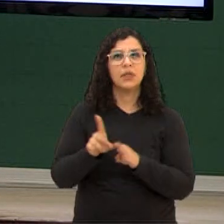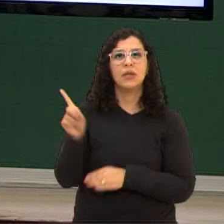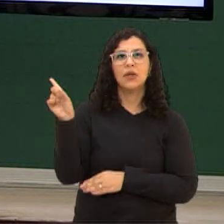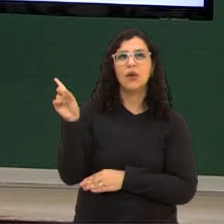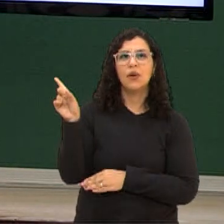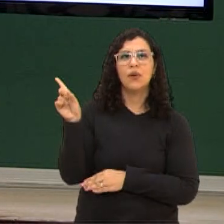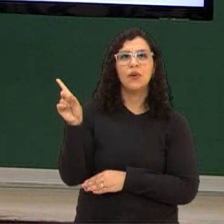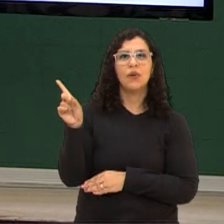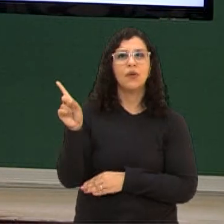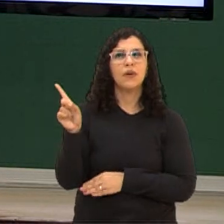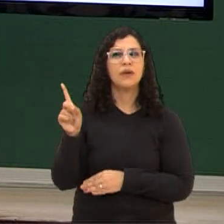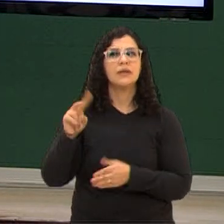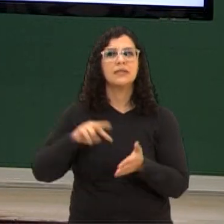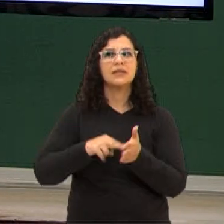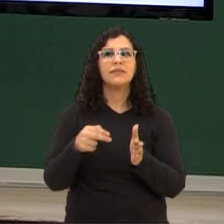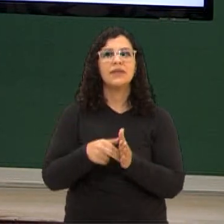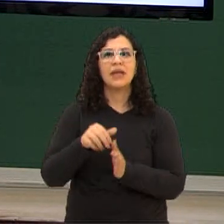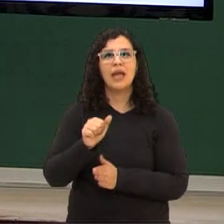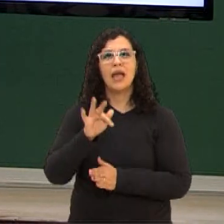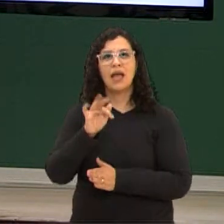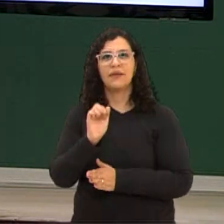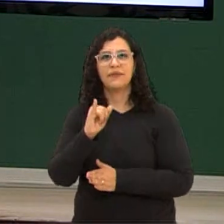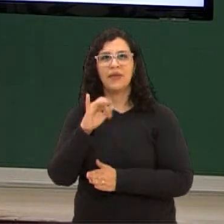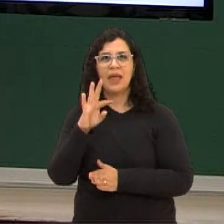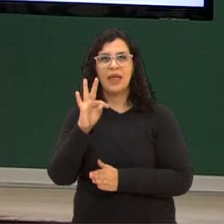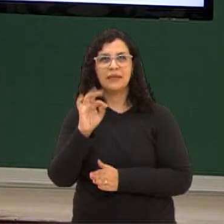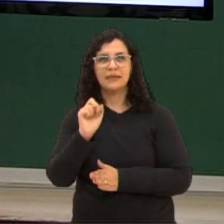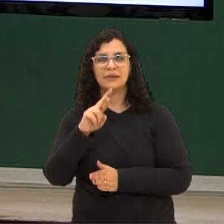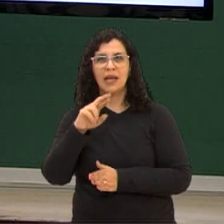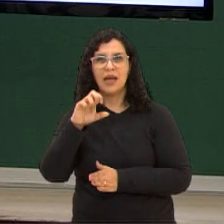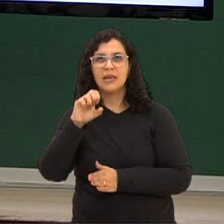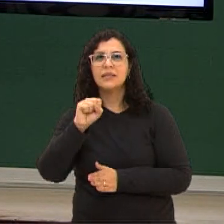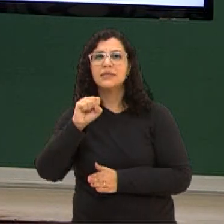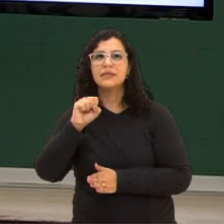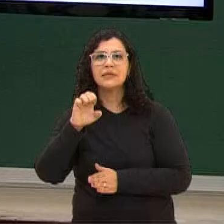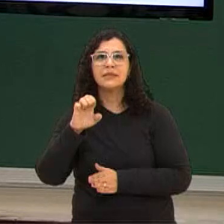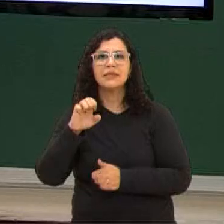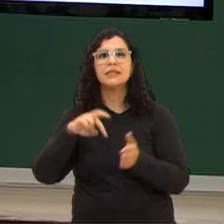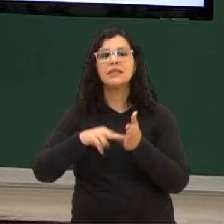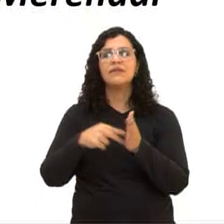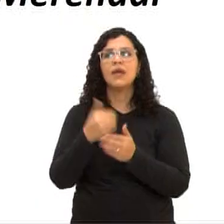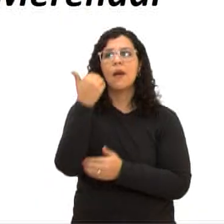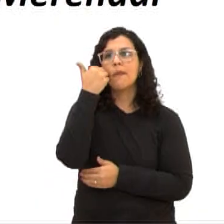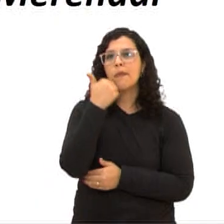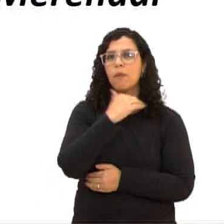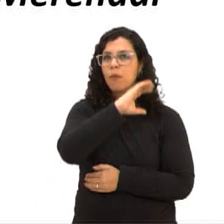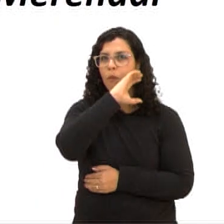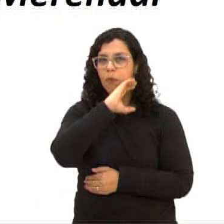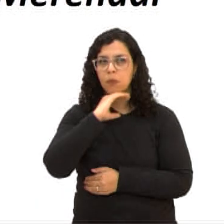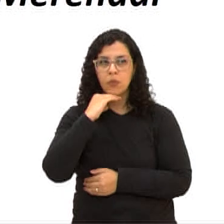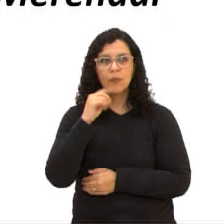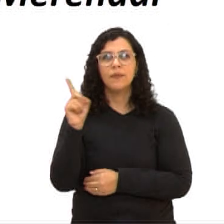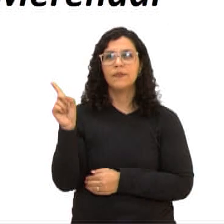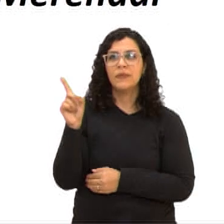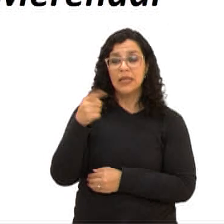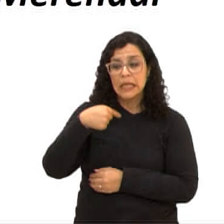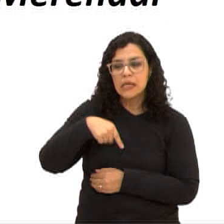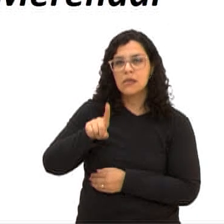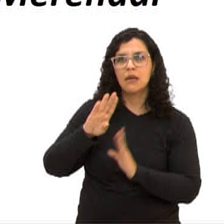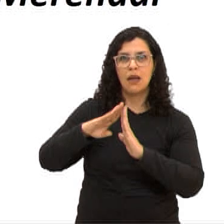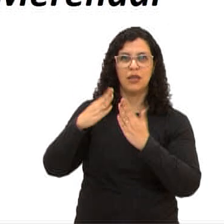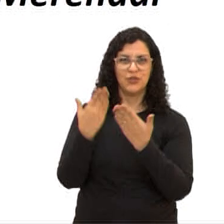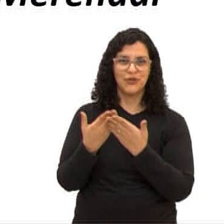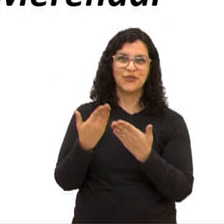Afeitar-se, se afeita ali. Nós vimos que o Bart, ele se afeita, é fazer a barba. E ir à la escuela, verbo